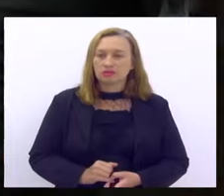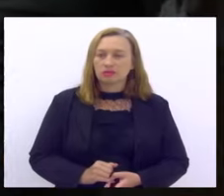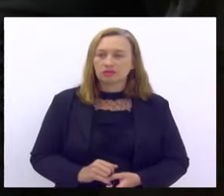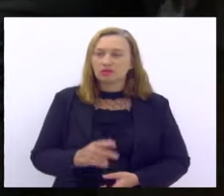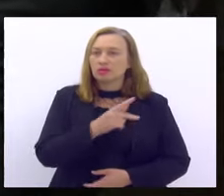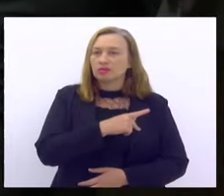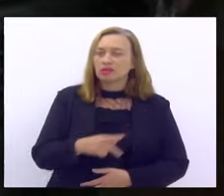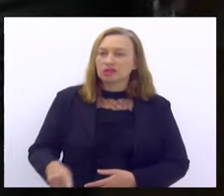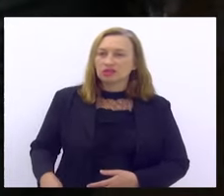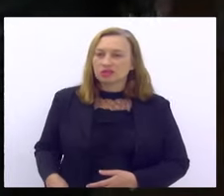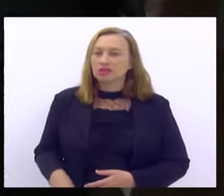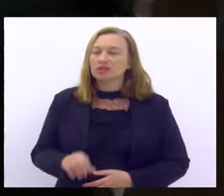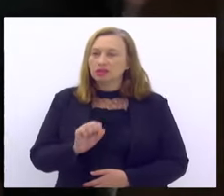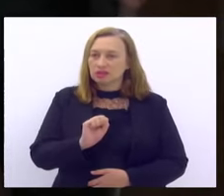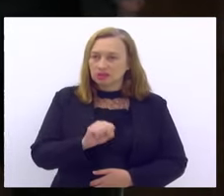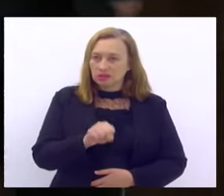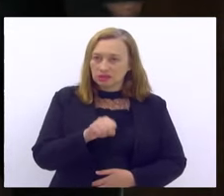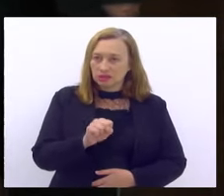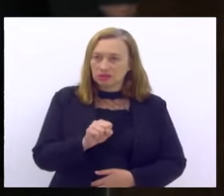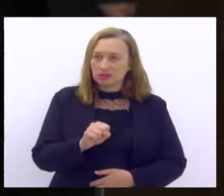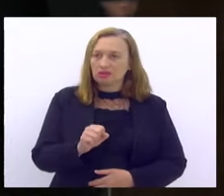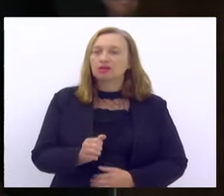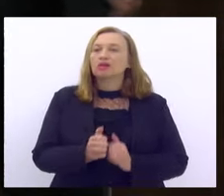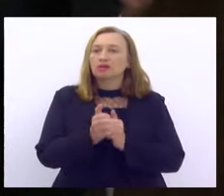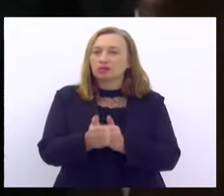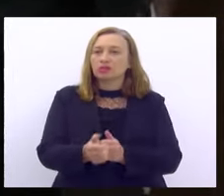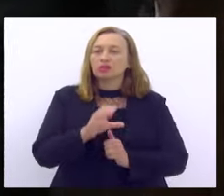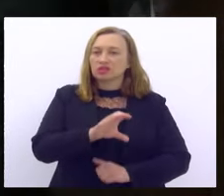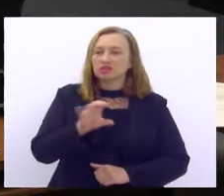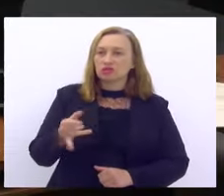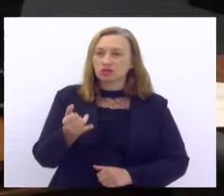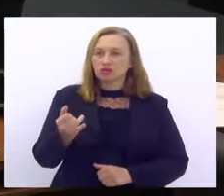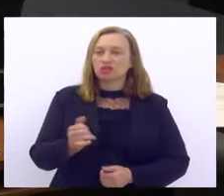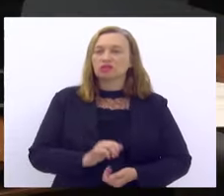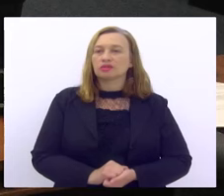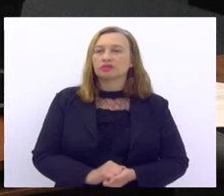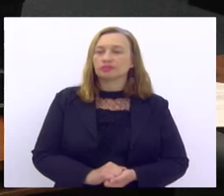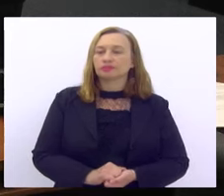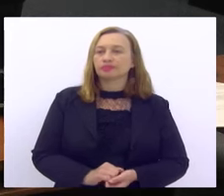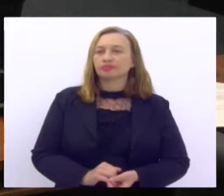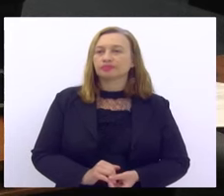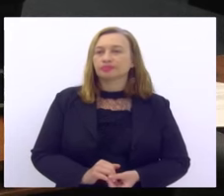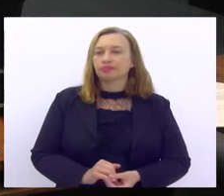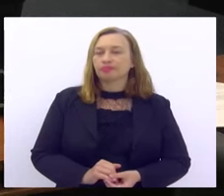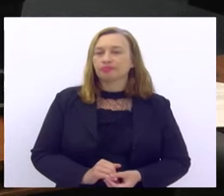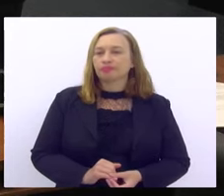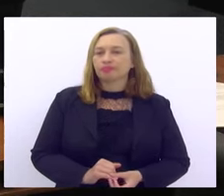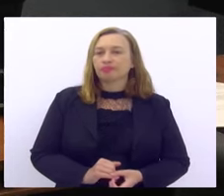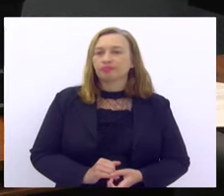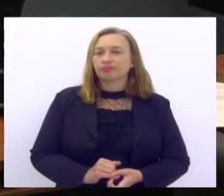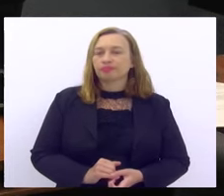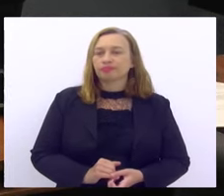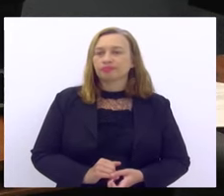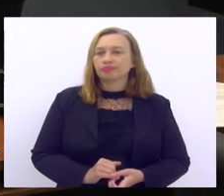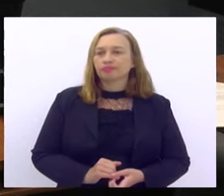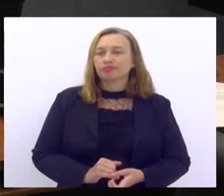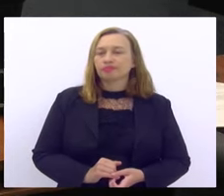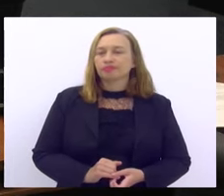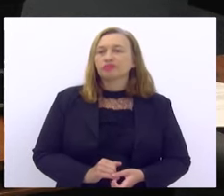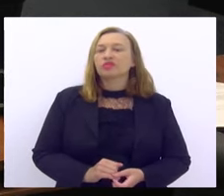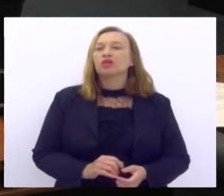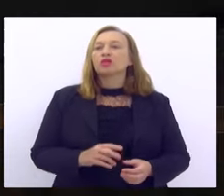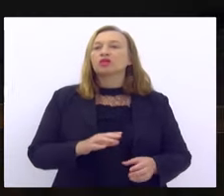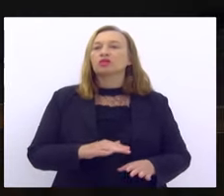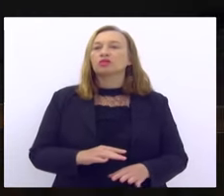Senhor presidente, é sim, conforme parecer também da Comissão de Constituição e Justiça, acompanhando o parecer da Comissão de Constituição e Justiça. Com os